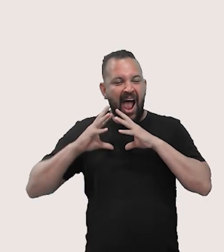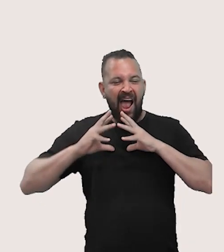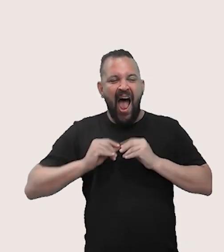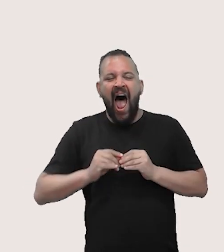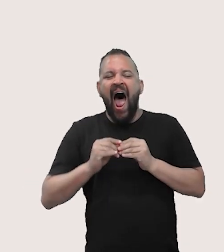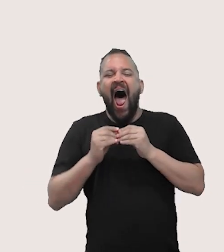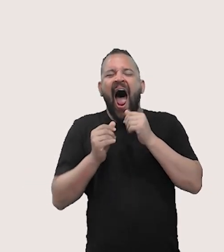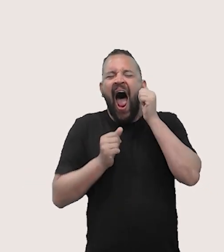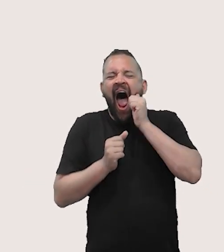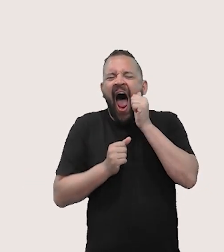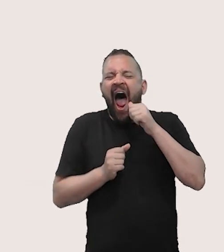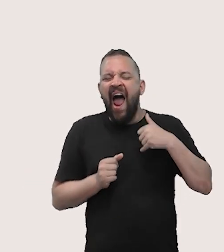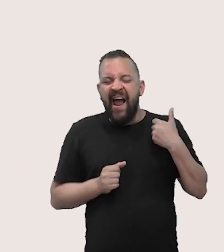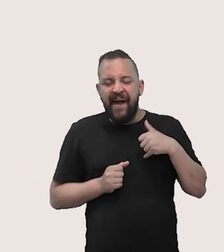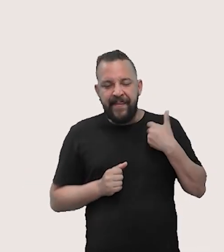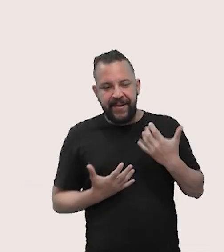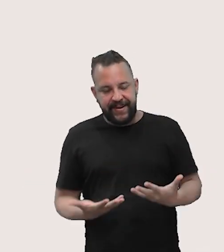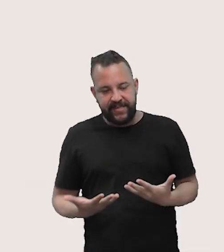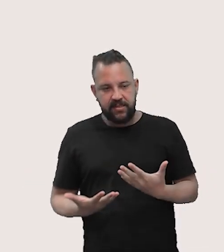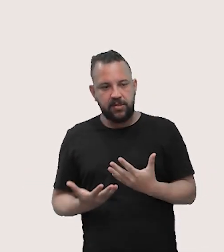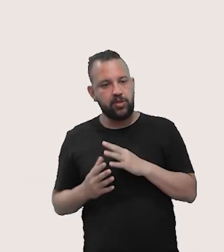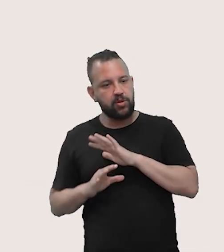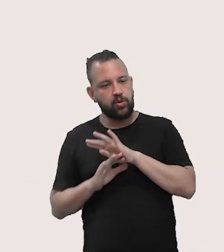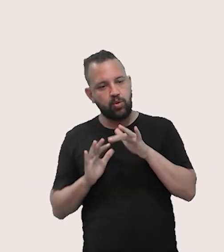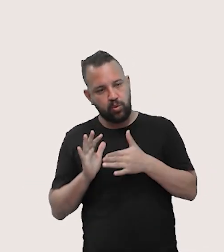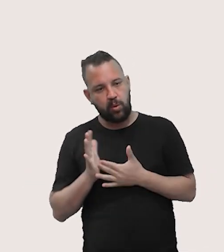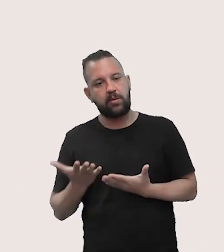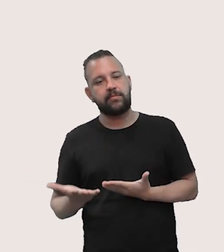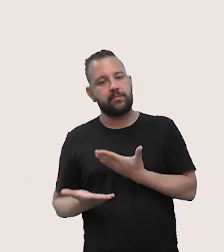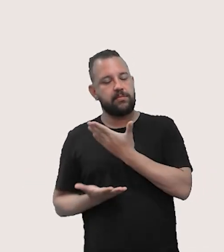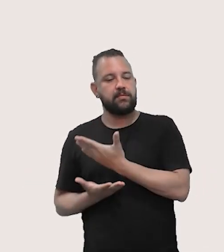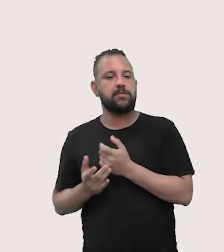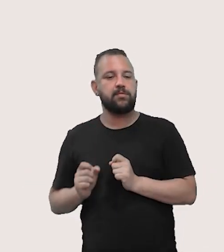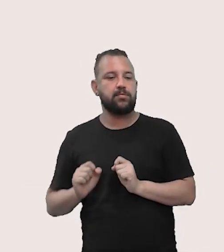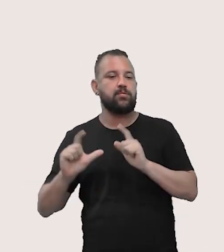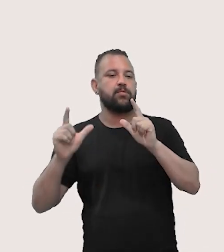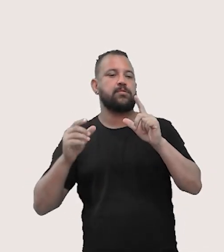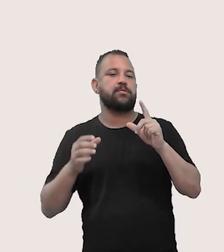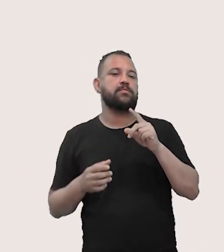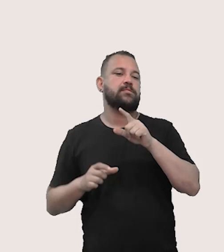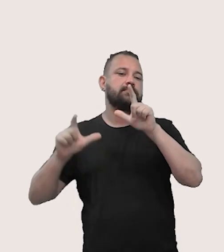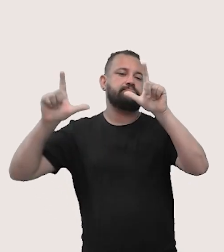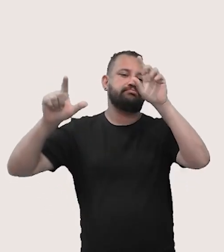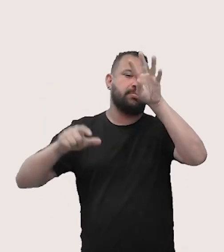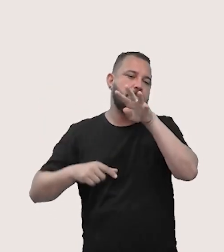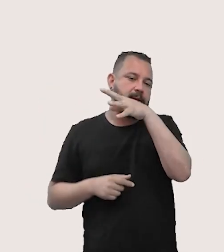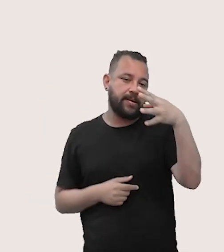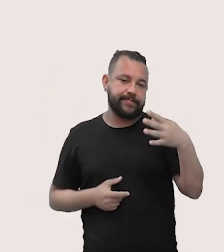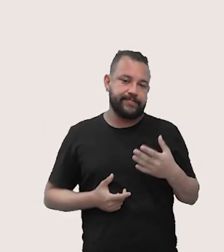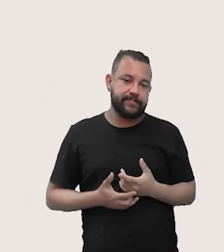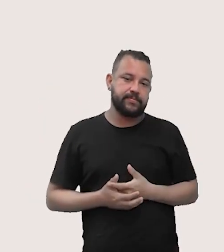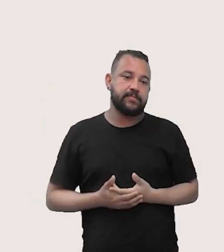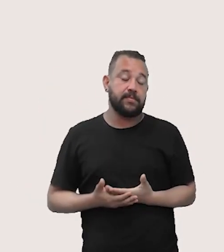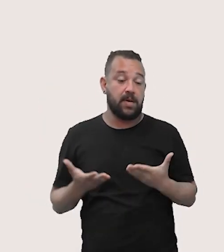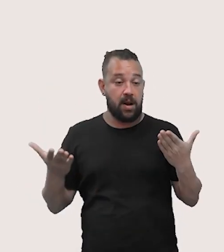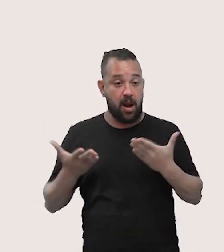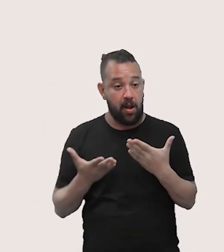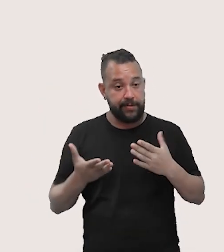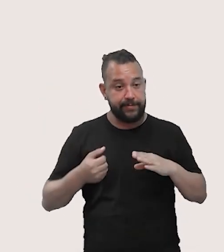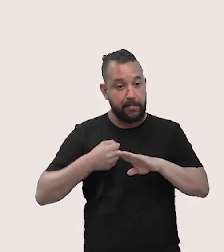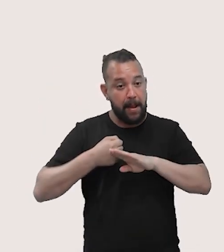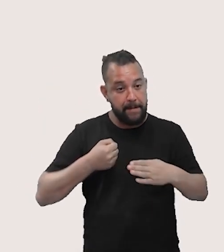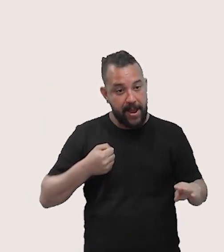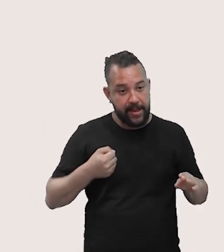as idades dessas mulheres que aparecem lá na nossa tabela, beleza? A partir daí, calcular a média é